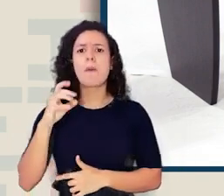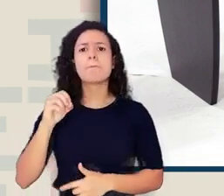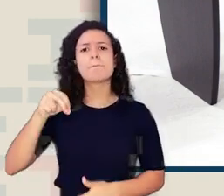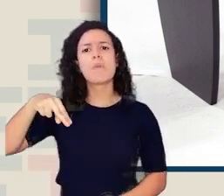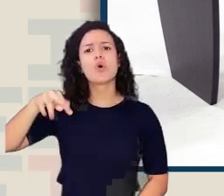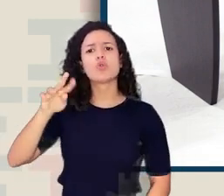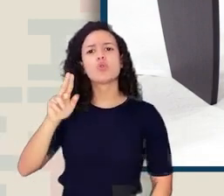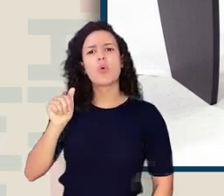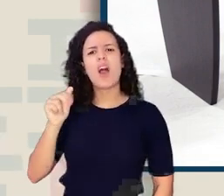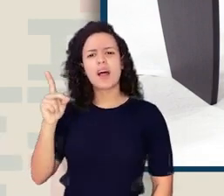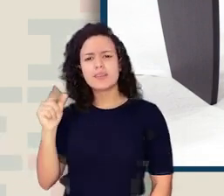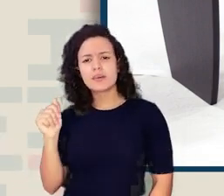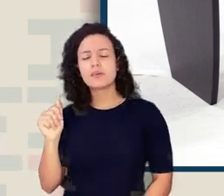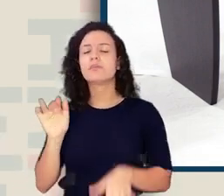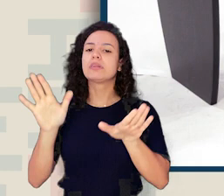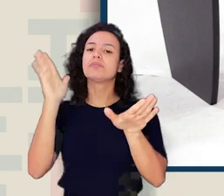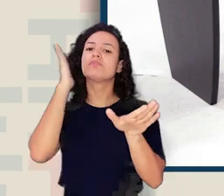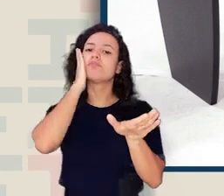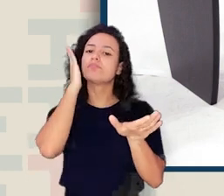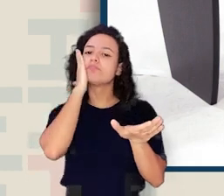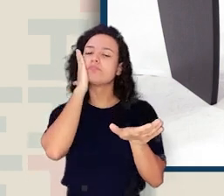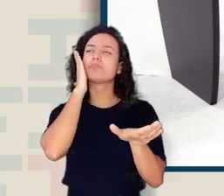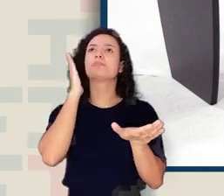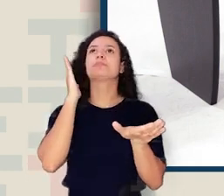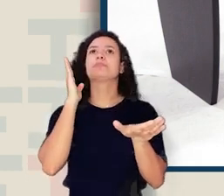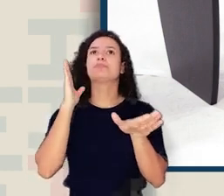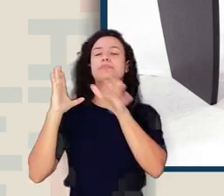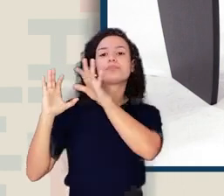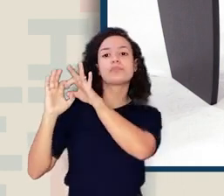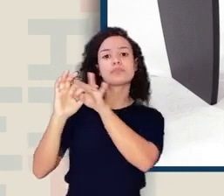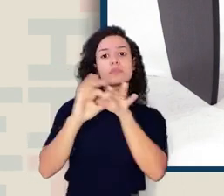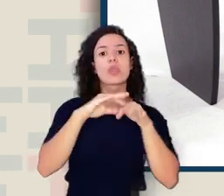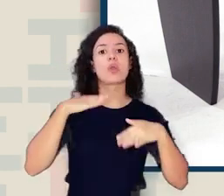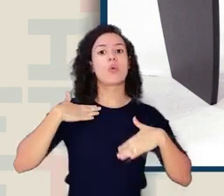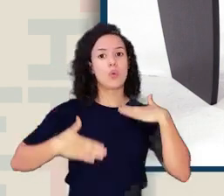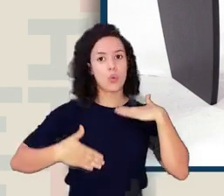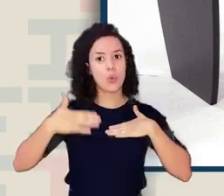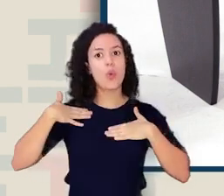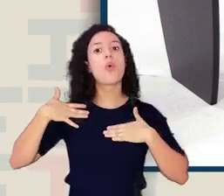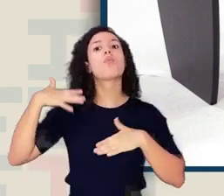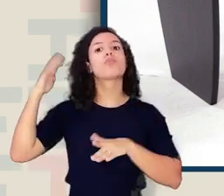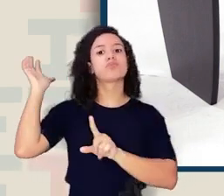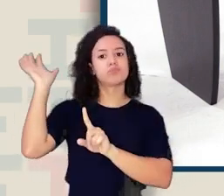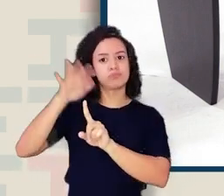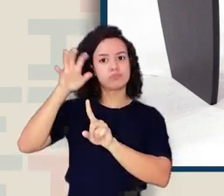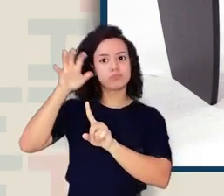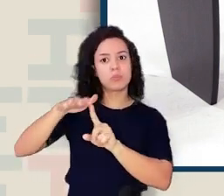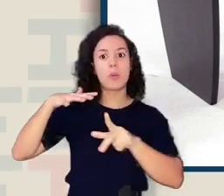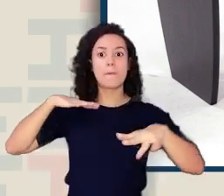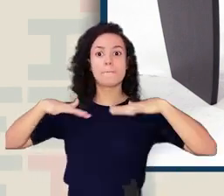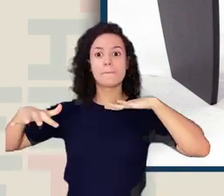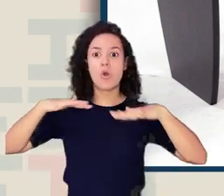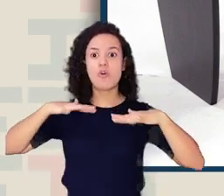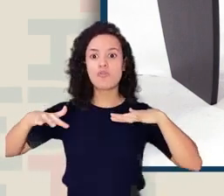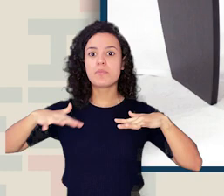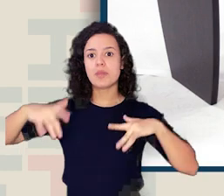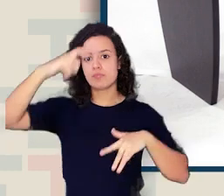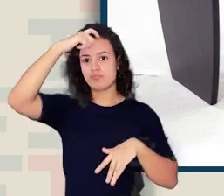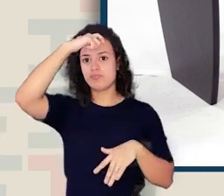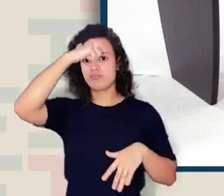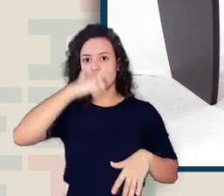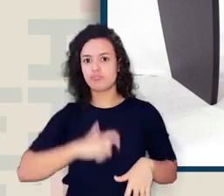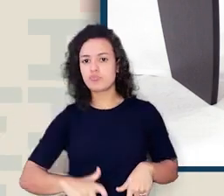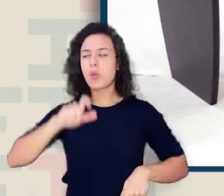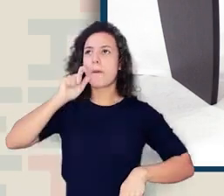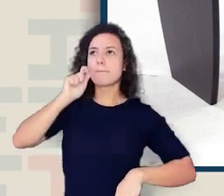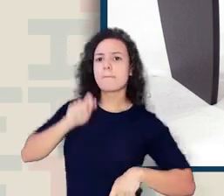pontuadas. Então, é preciso entender que aí, nesse sentido, o corpo também vai influenciar da movimentação